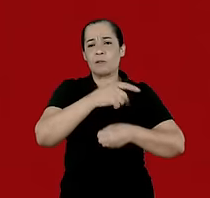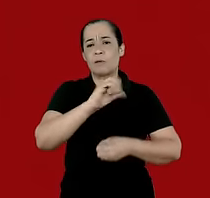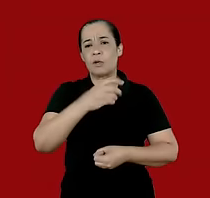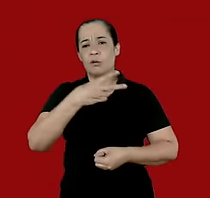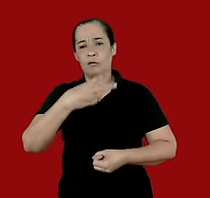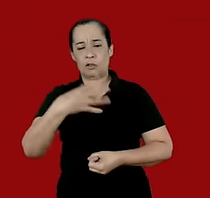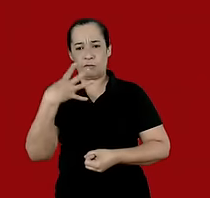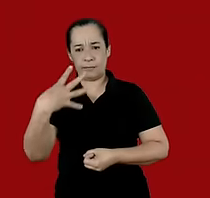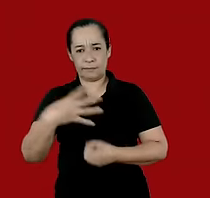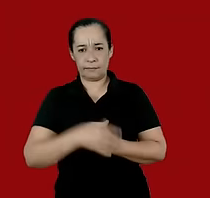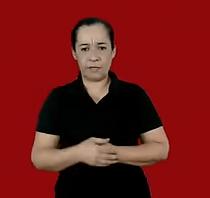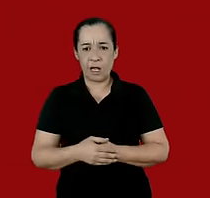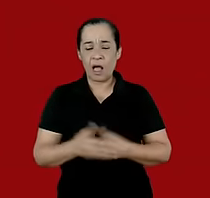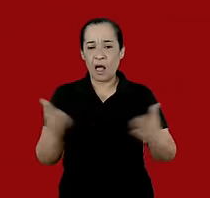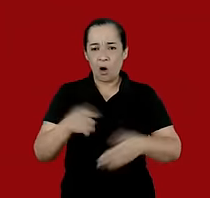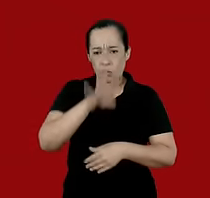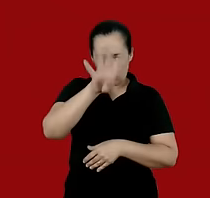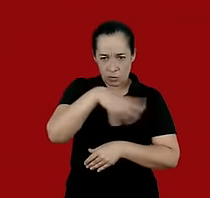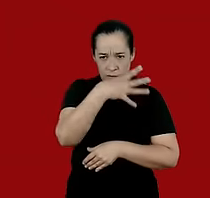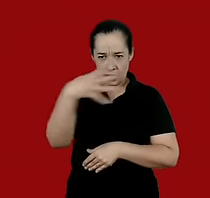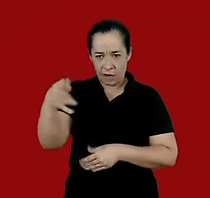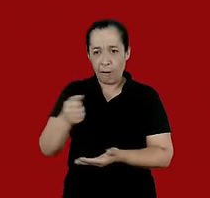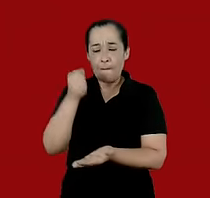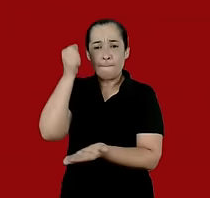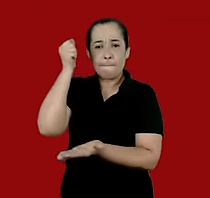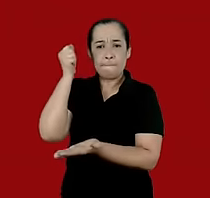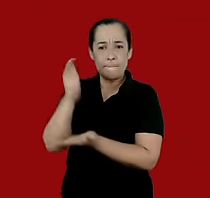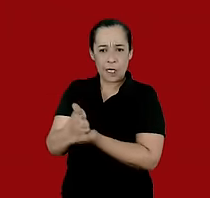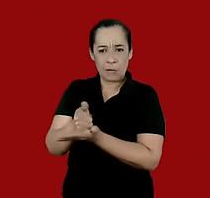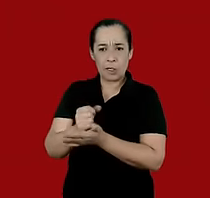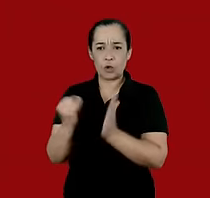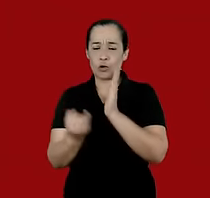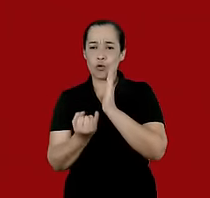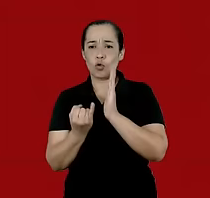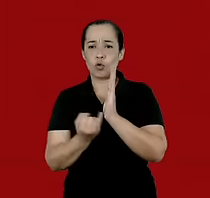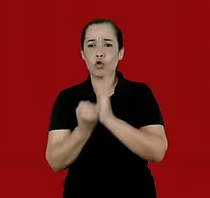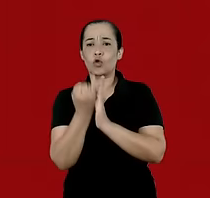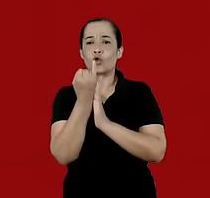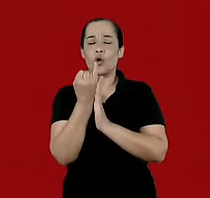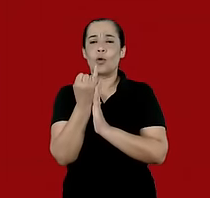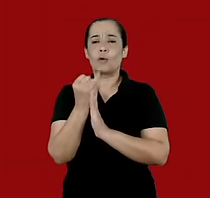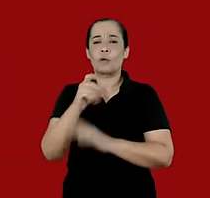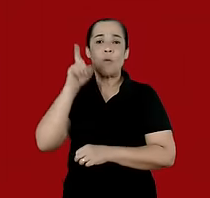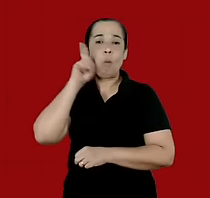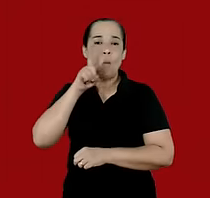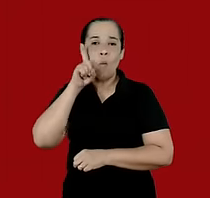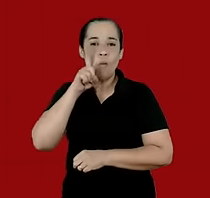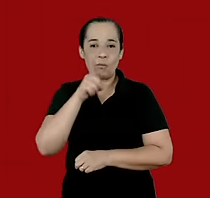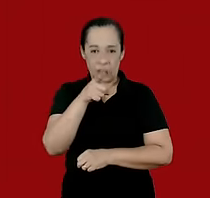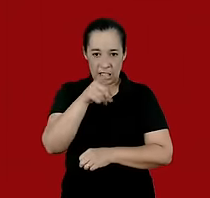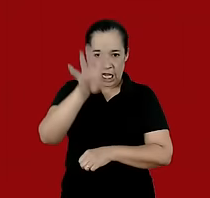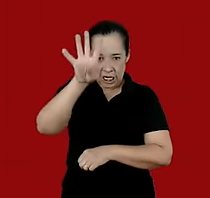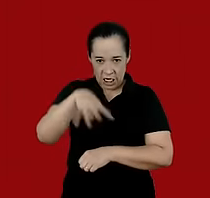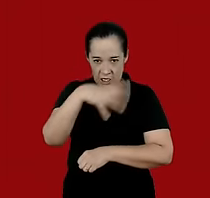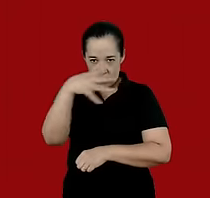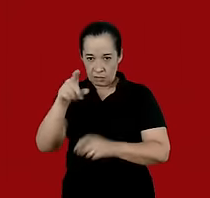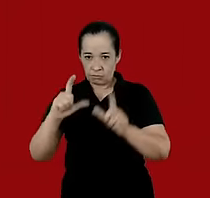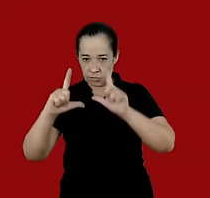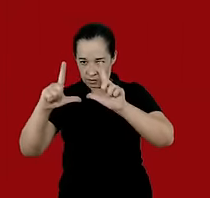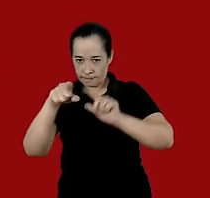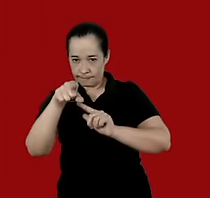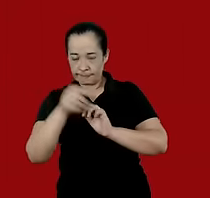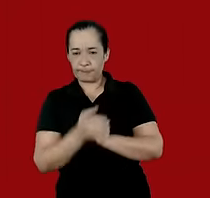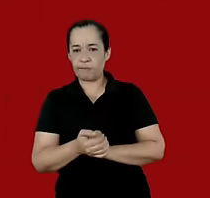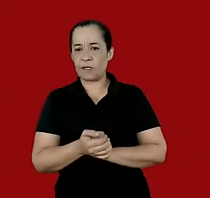gráfico com pagamento de juros americanos então a gente consegue ver assim quanto custa esse gráfico do Meio para rolar a dívida da americana a estimativa de